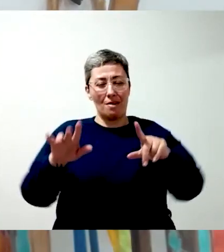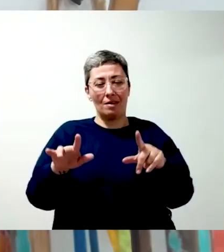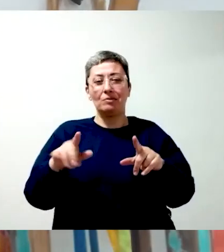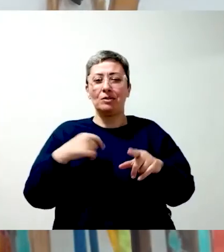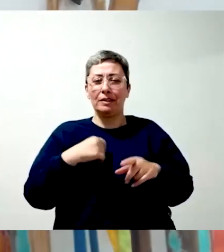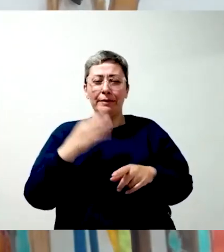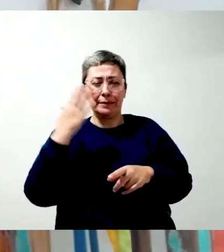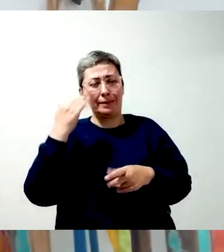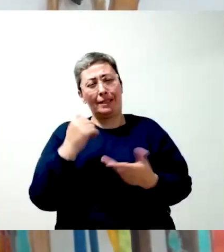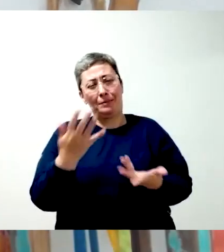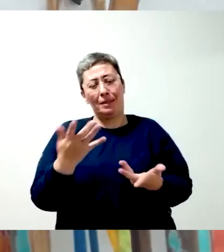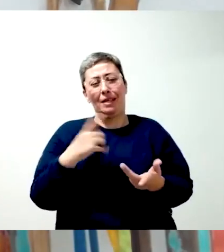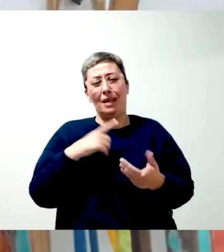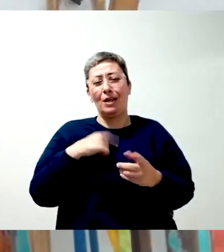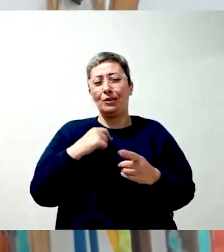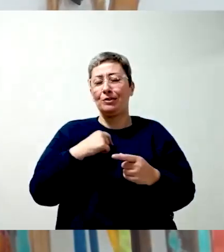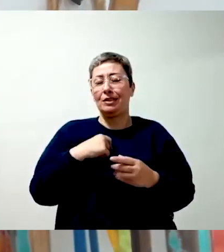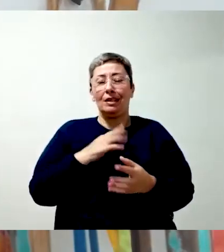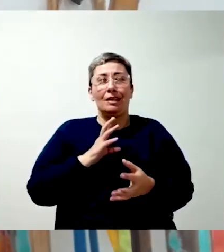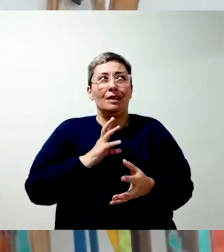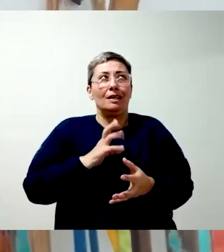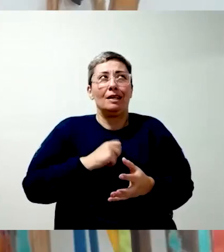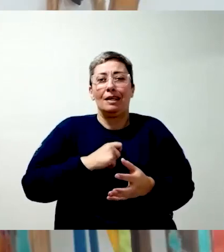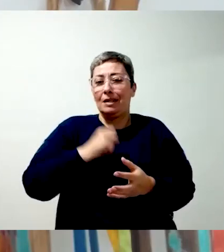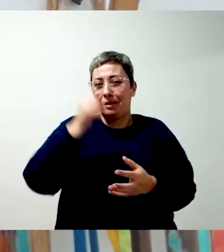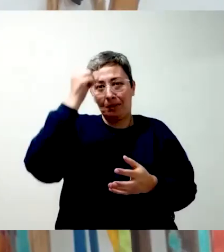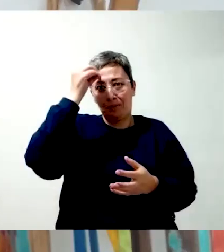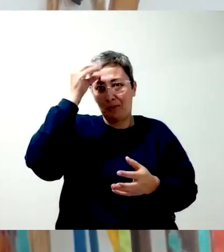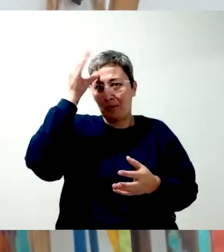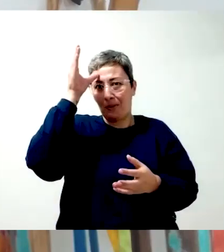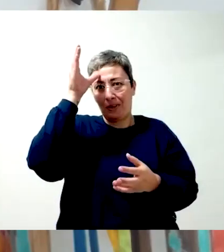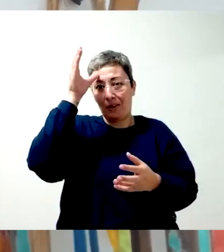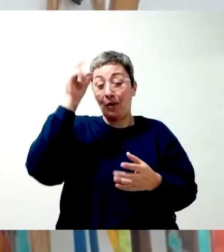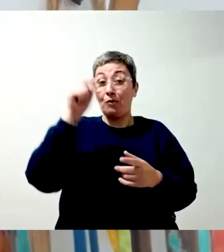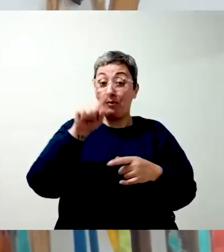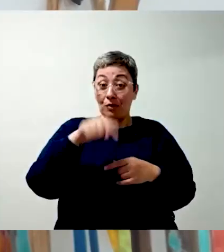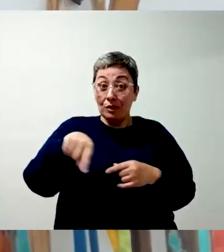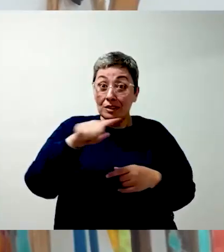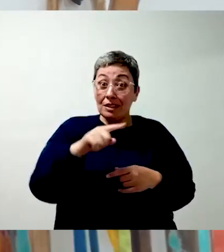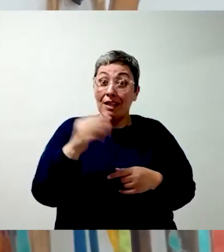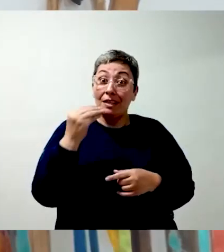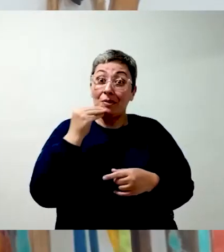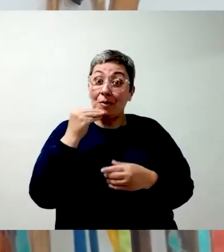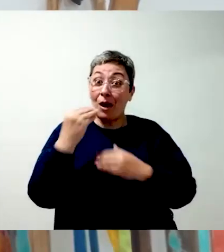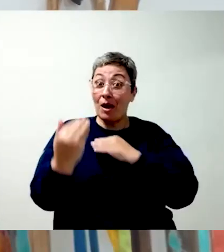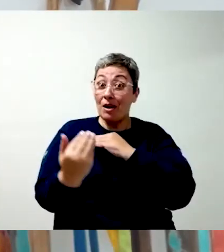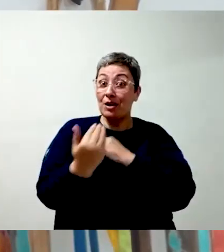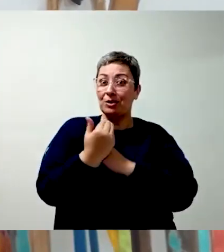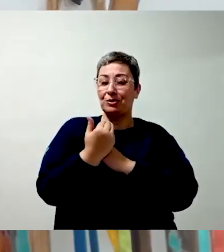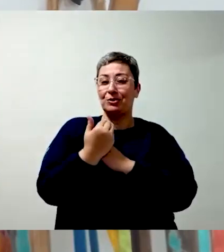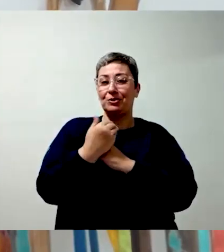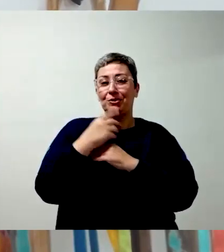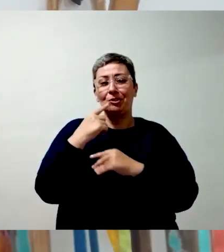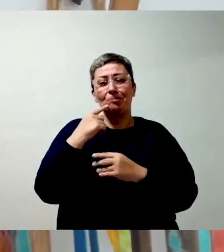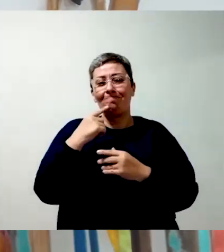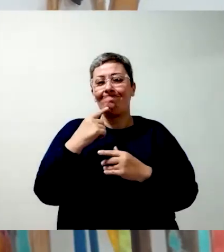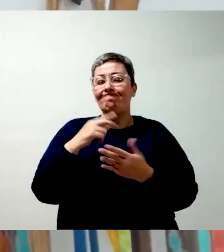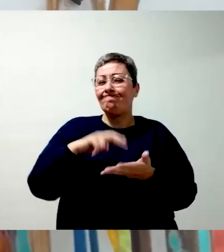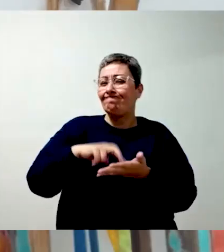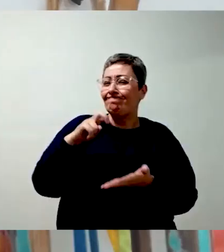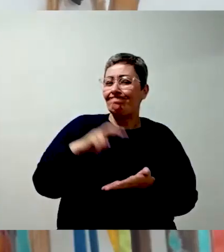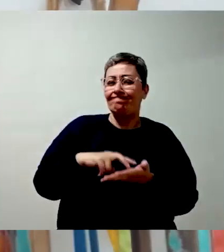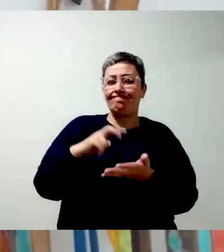tanto. Vocês já sabem, né, que eu tenho paixão pelo conhecimento. Então, vocês estão me dando uma oportunidade muito feliz,